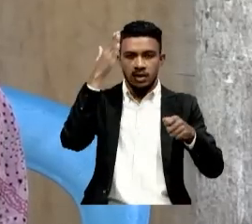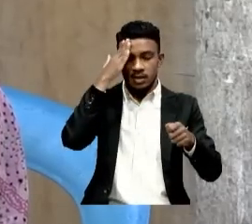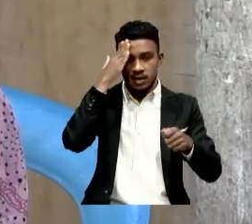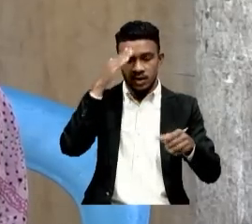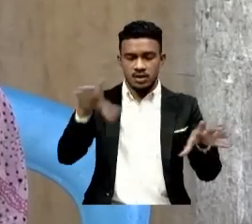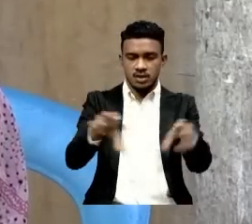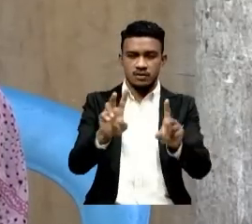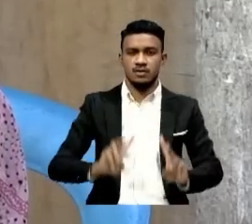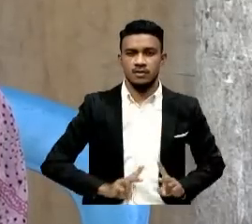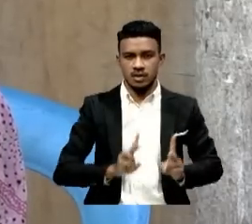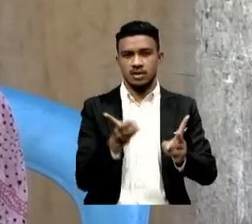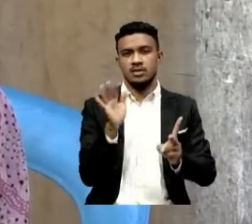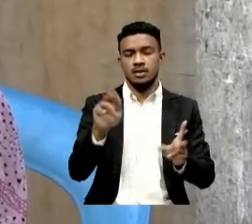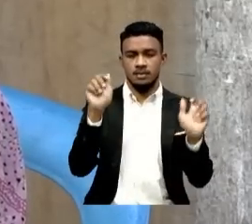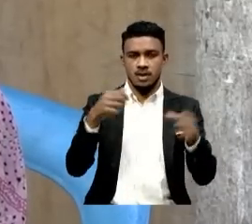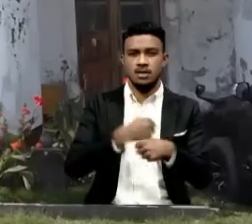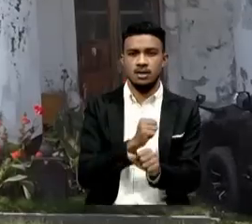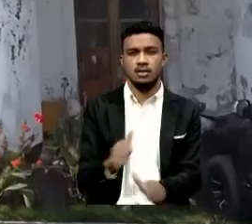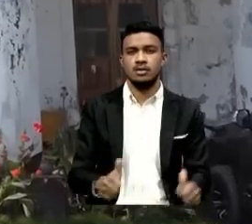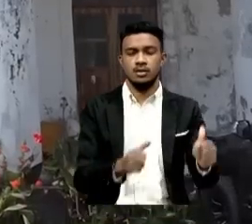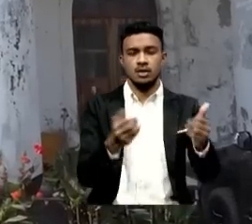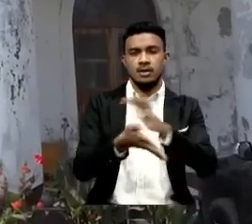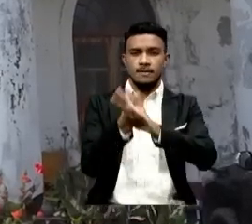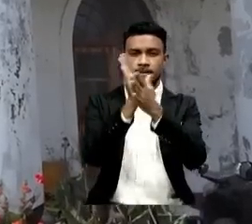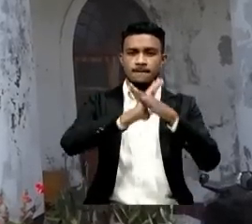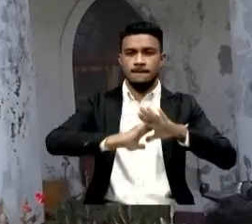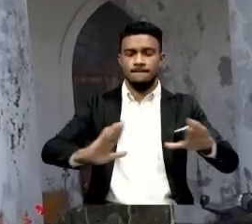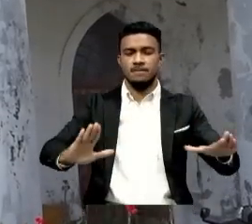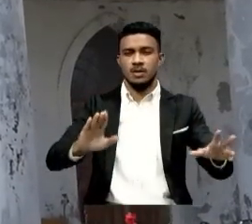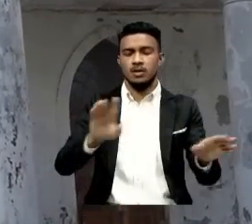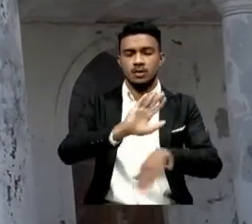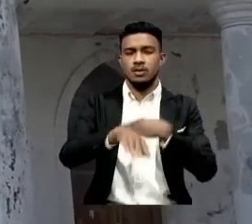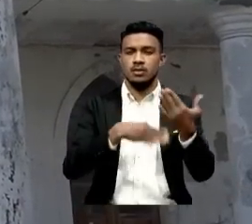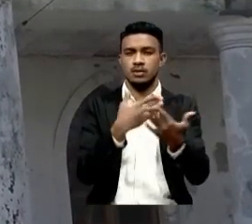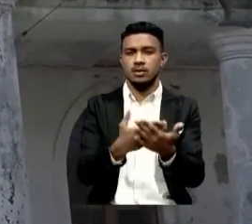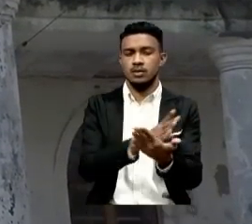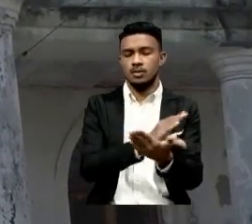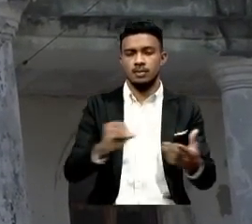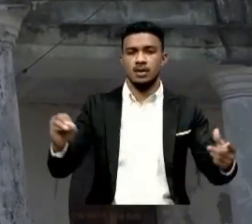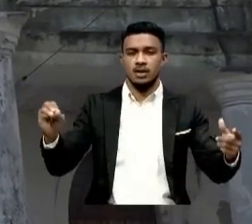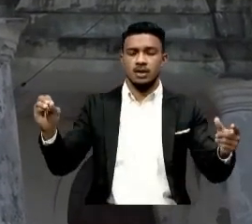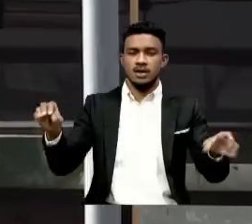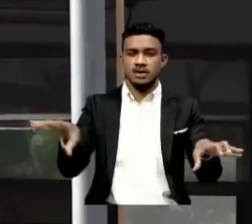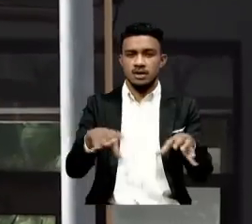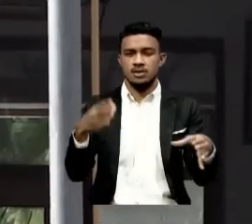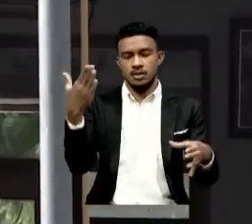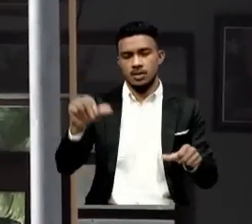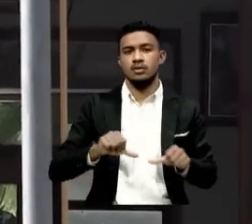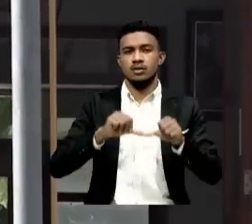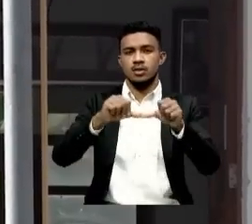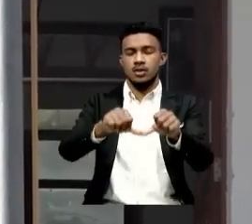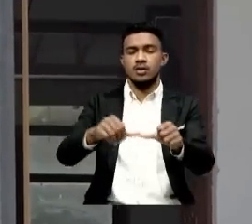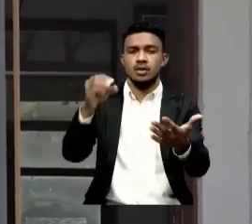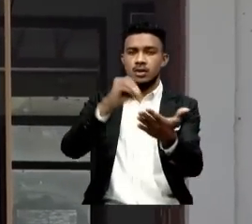cidadania, ato estabelece paz no estabilidade social, no mos papel nebesira se continua soi e